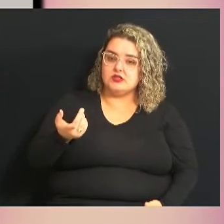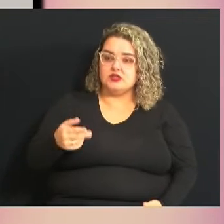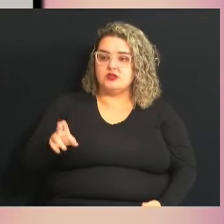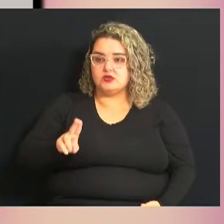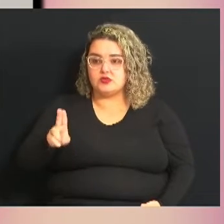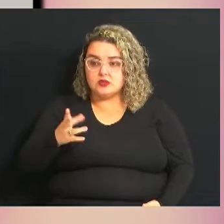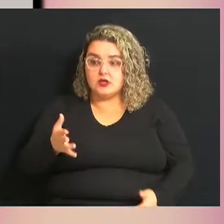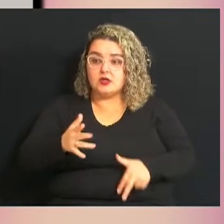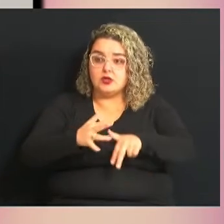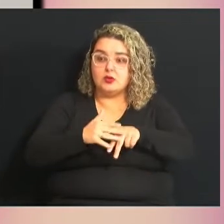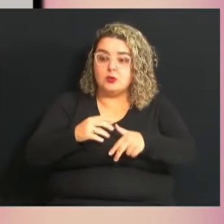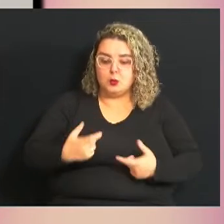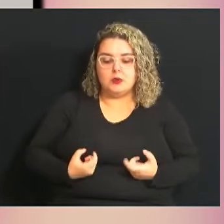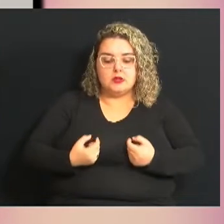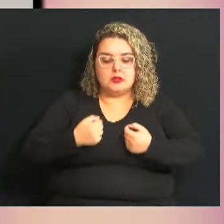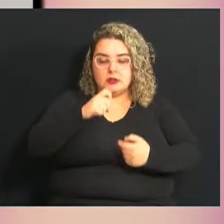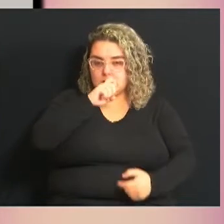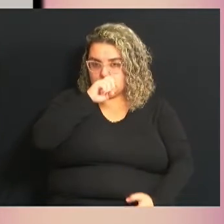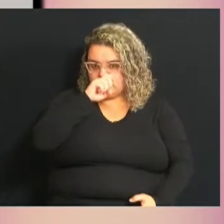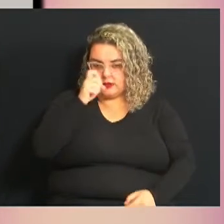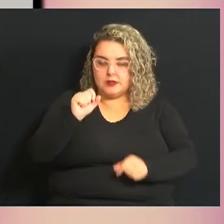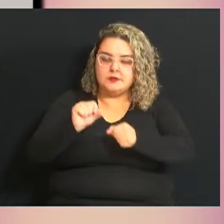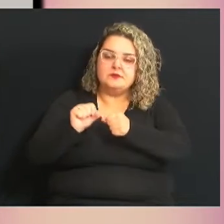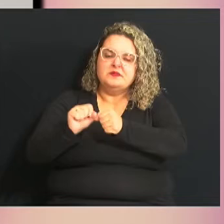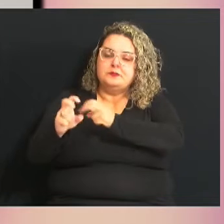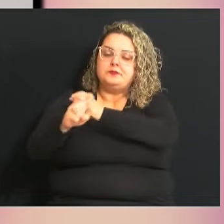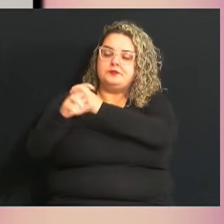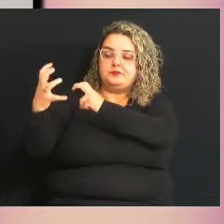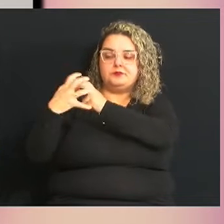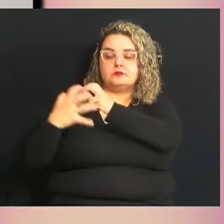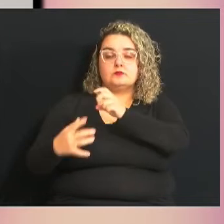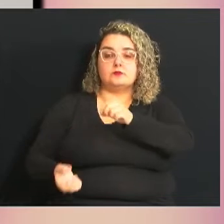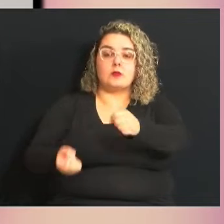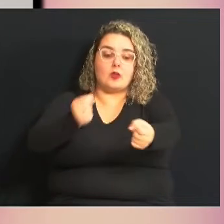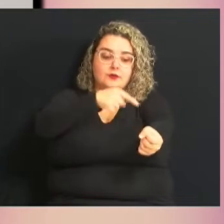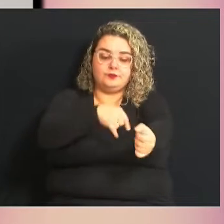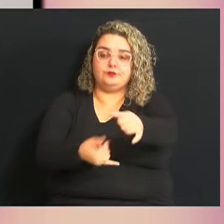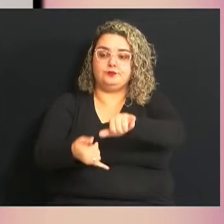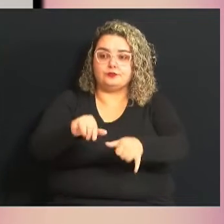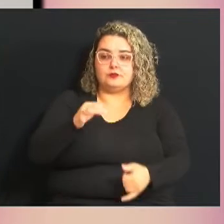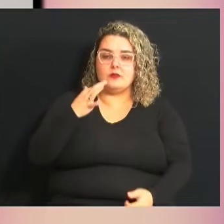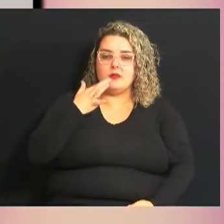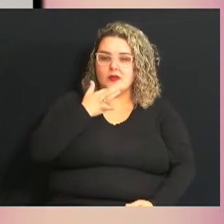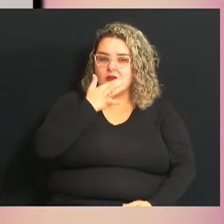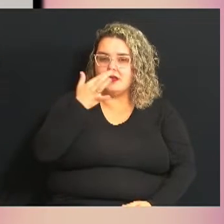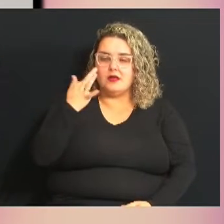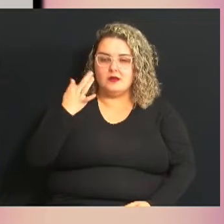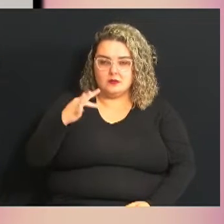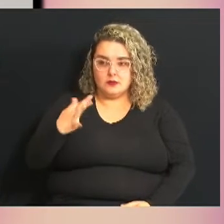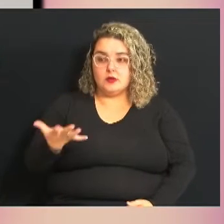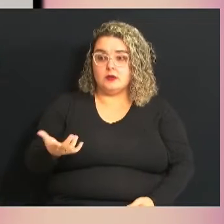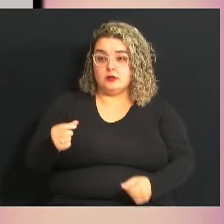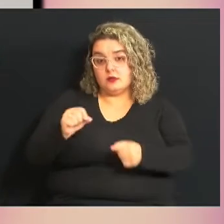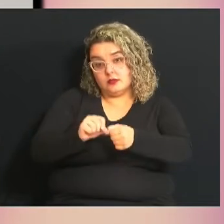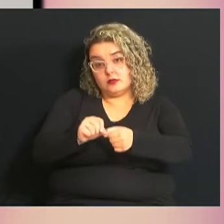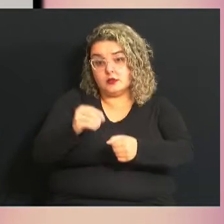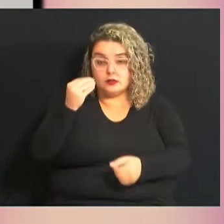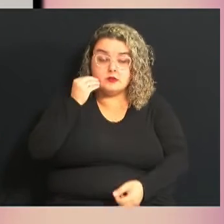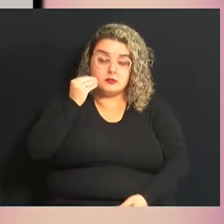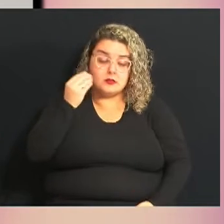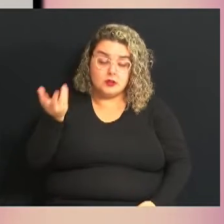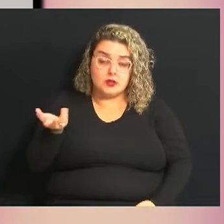pacientes oncológicos que fazem radioterapia e quimioterapia, né, que formam feridas na boca. E foi feito testes, né, assim